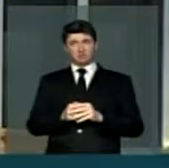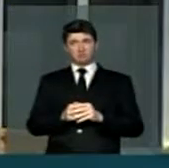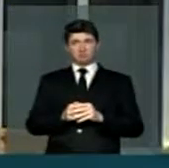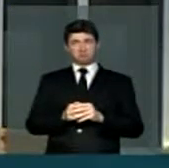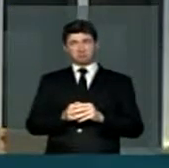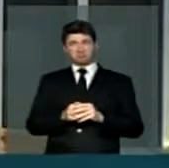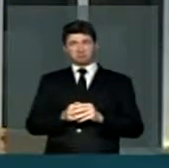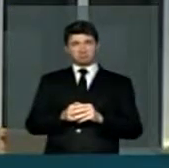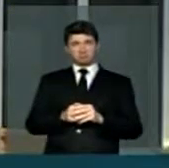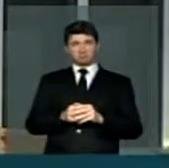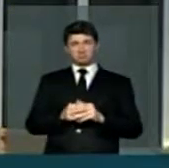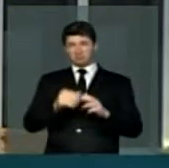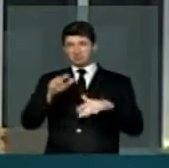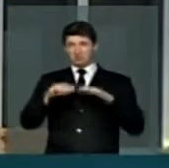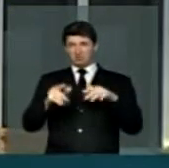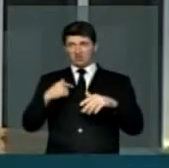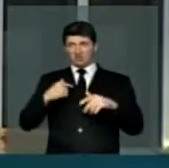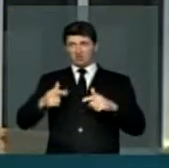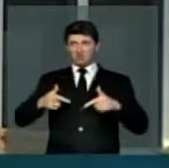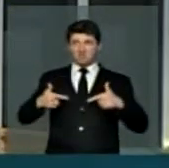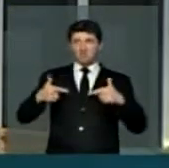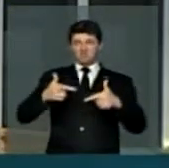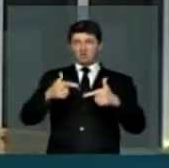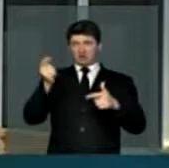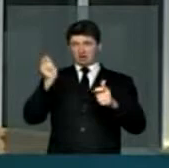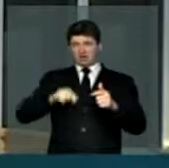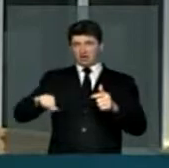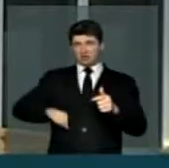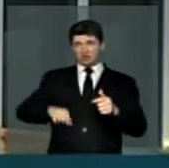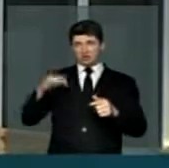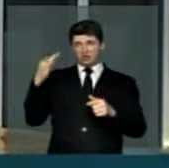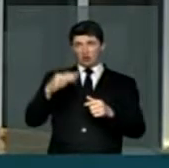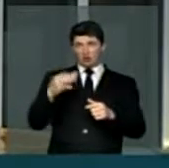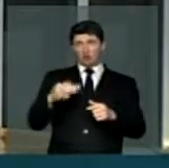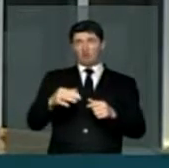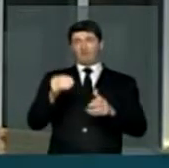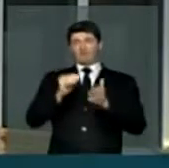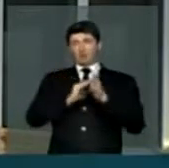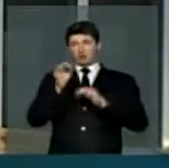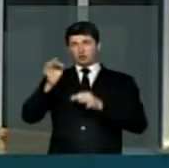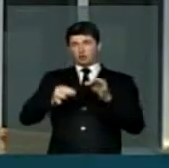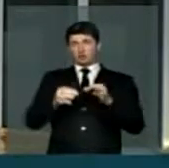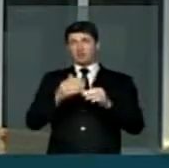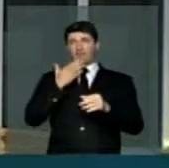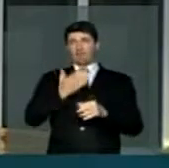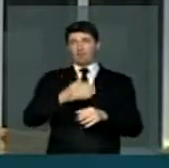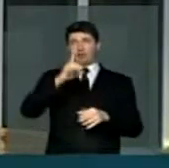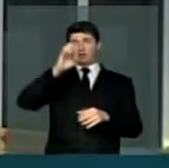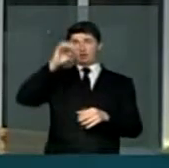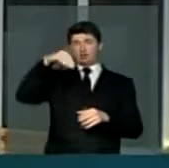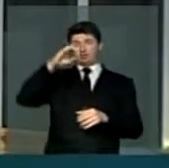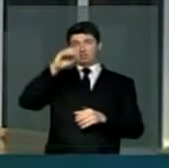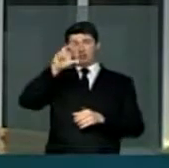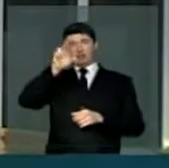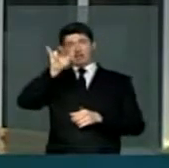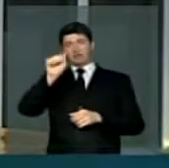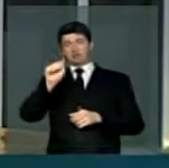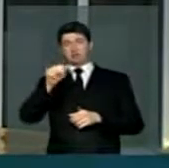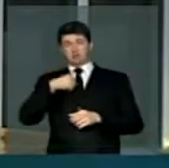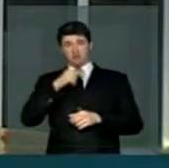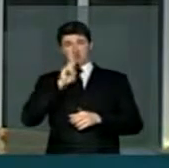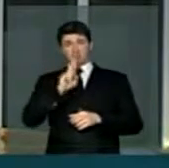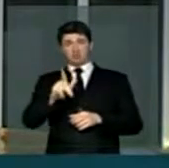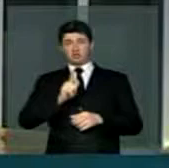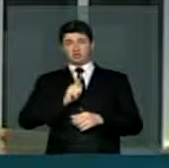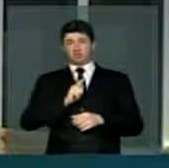individual? Teria coragem de enfrentar dor e injustiça em nome da democracia? Eu não tenho essa